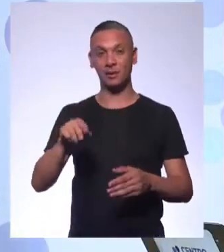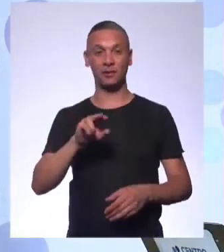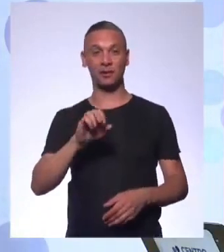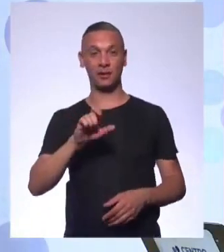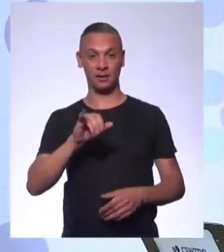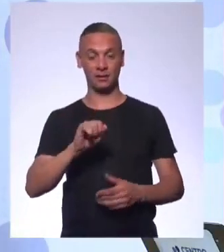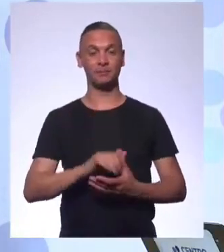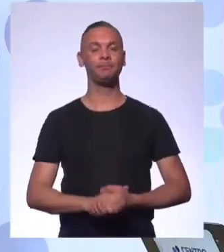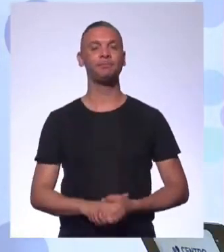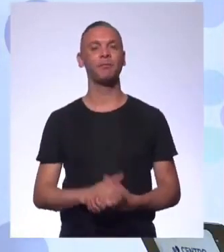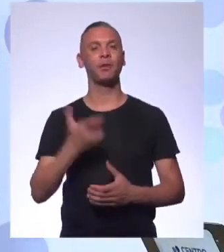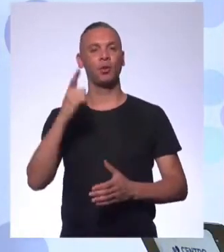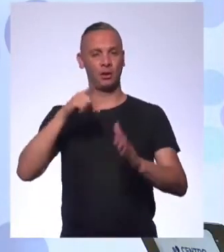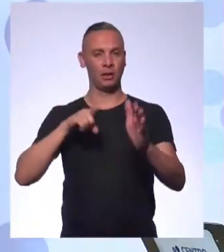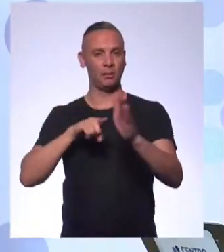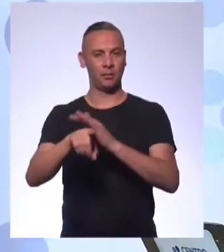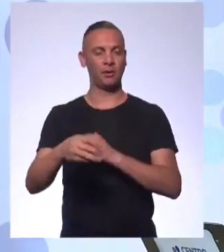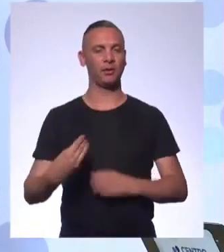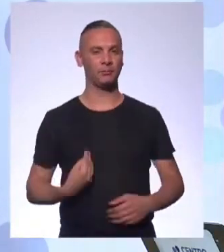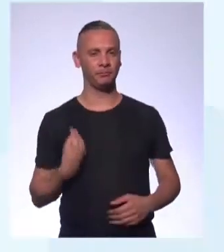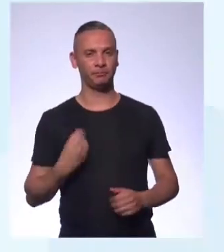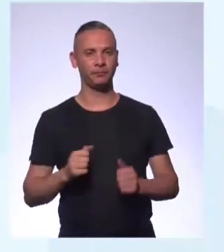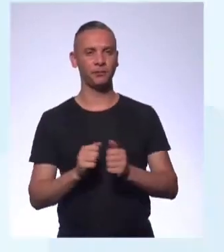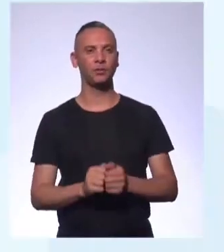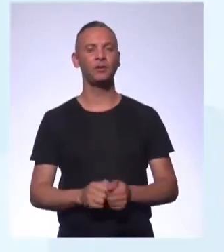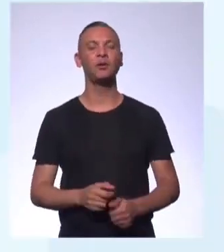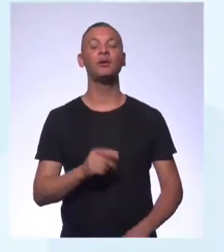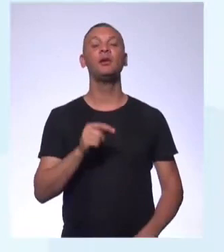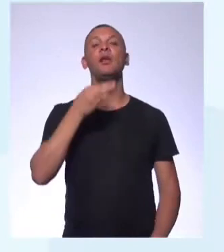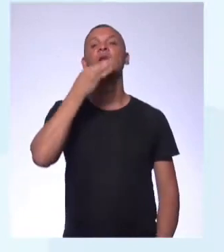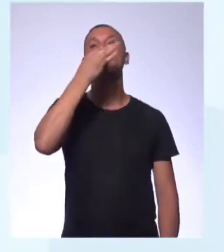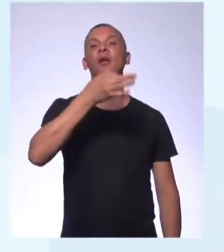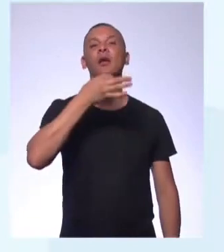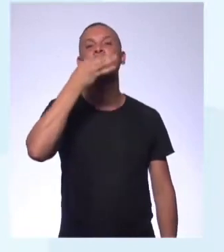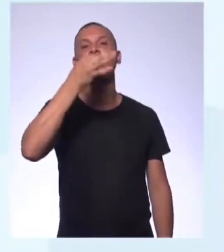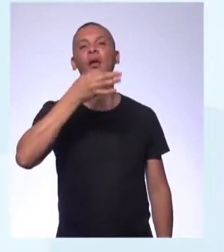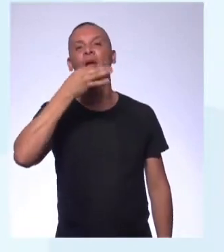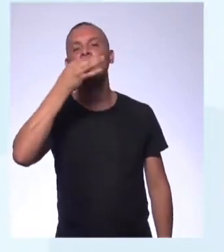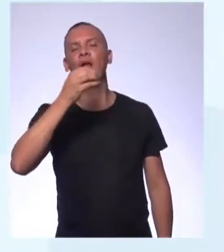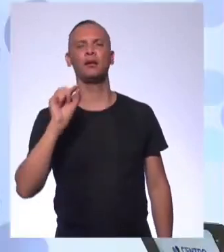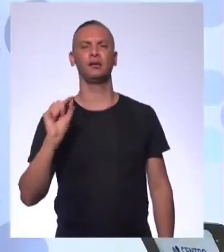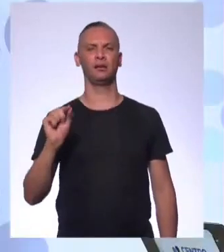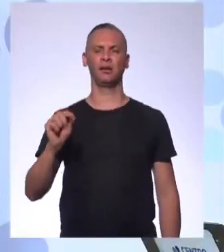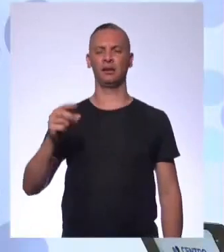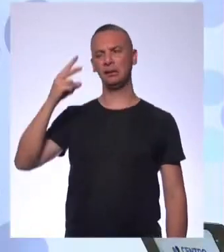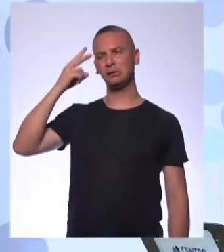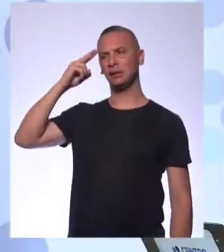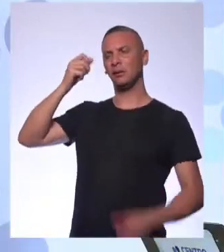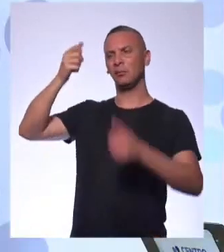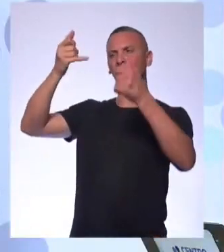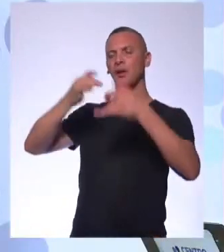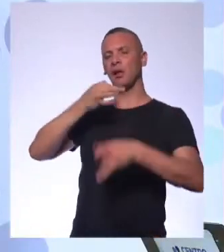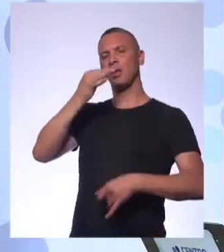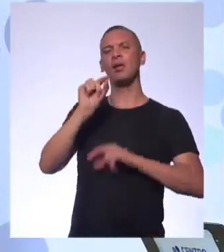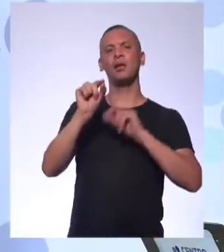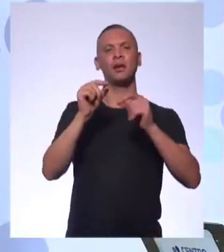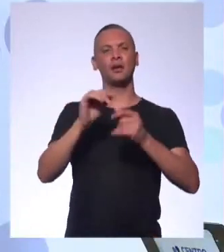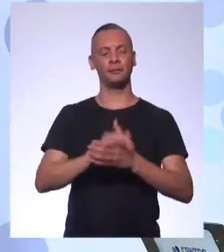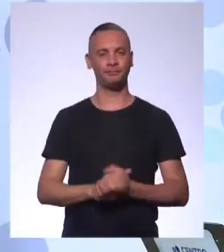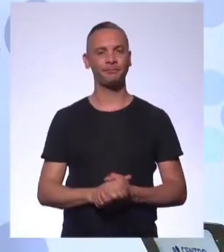aqui também outra pergunta que podemos participar aqui conosco. Quem é o narrador? E como ele narra a história? Então, olha só, o narrador,